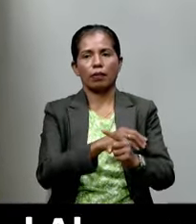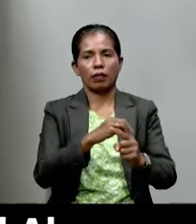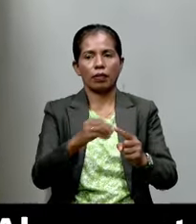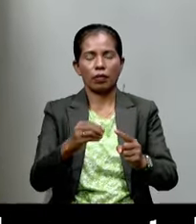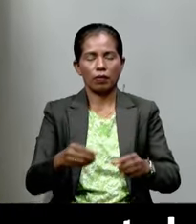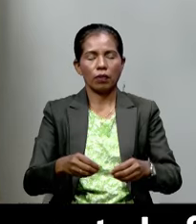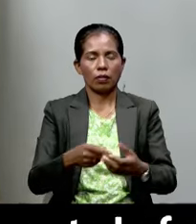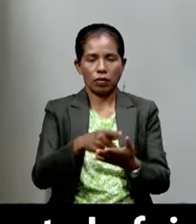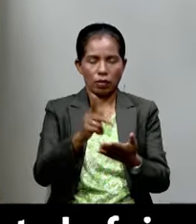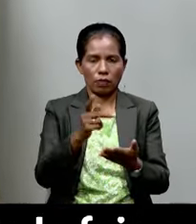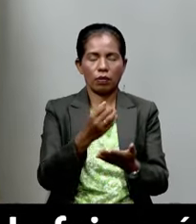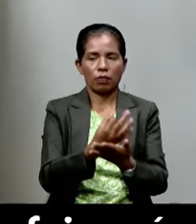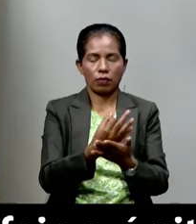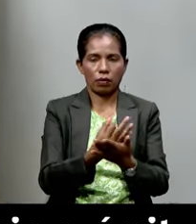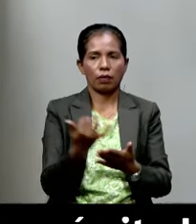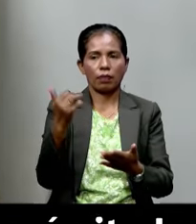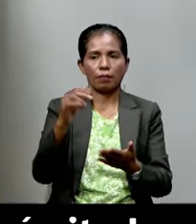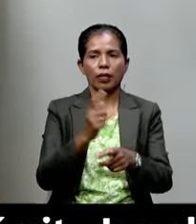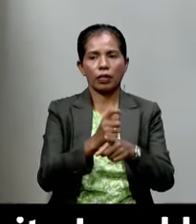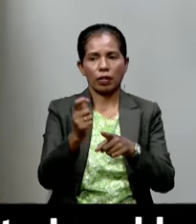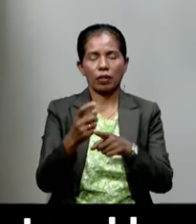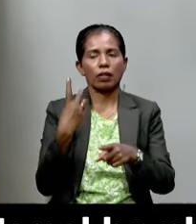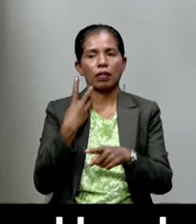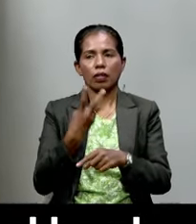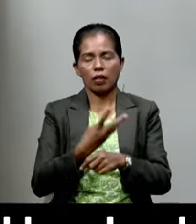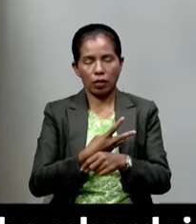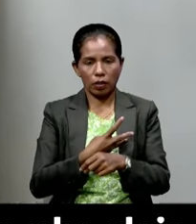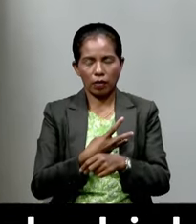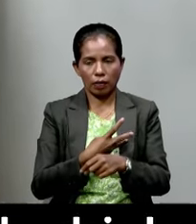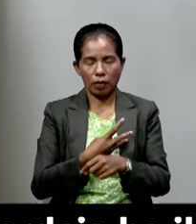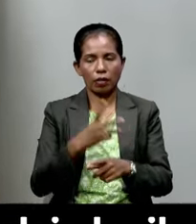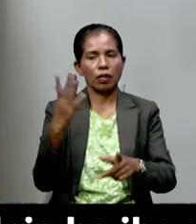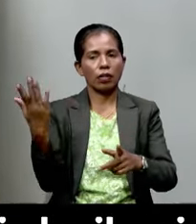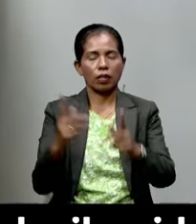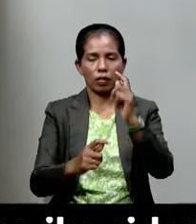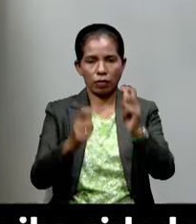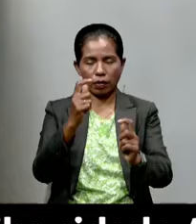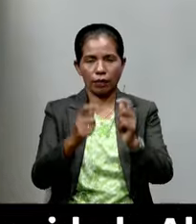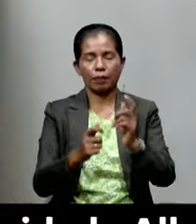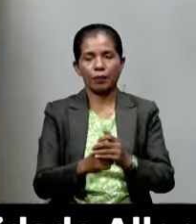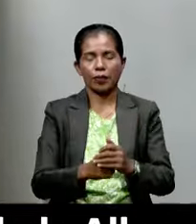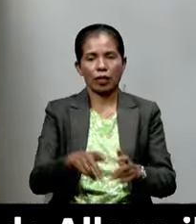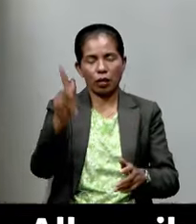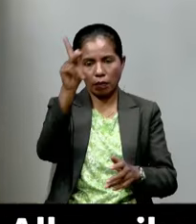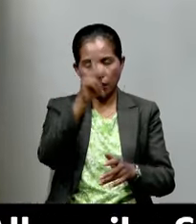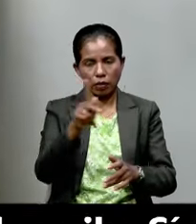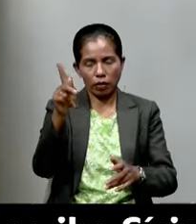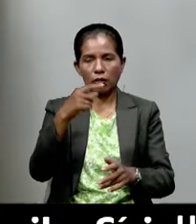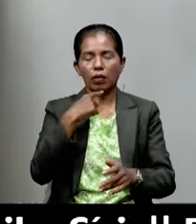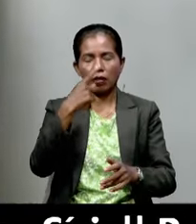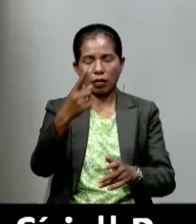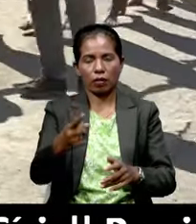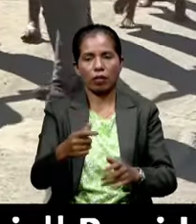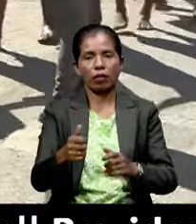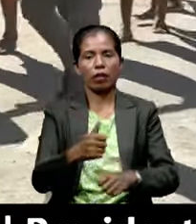prejuízo ne be iha ne prática sire ne be iha tribunal. Além de ne pesquisador legal ne mos considera